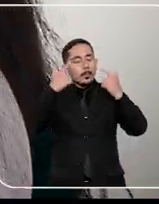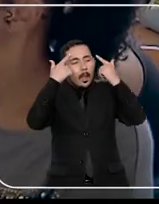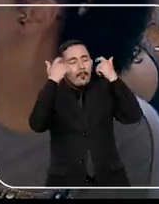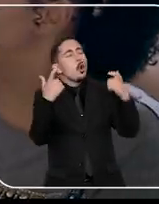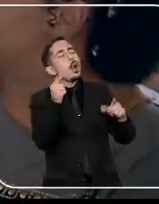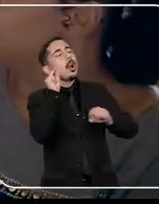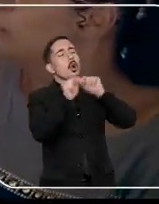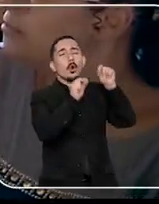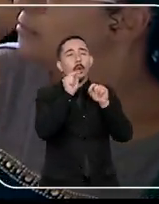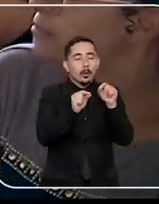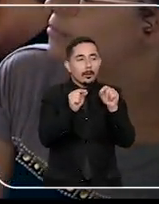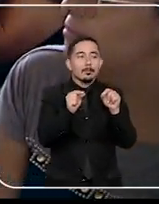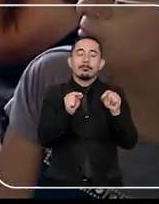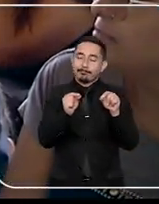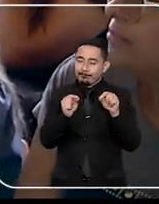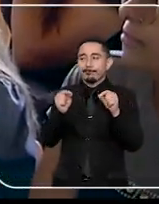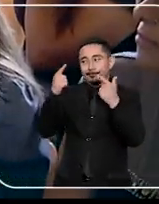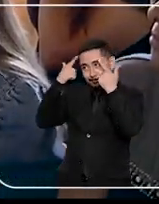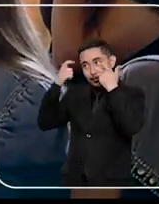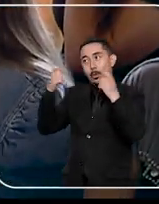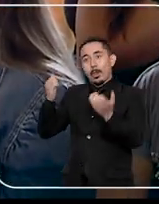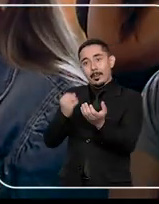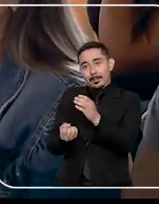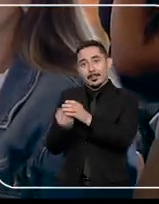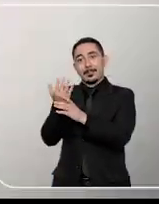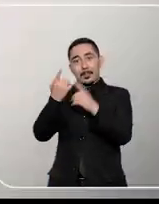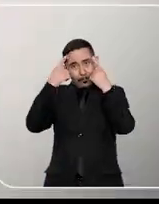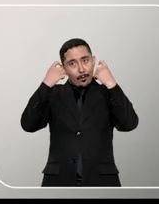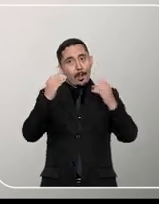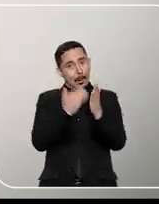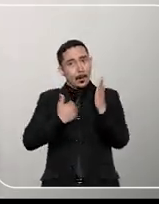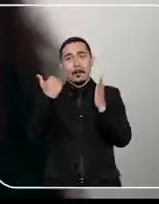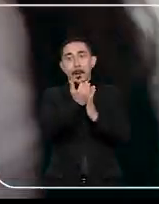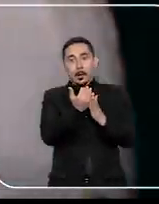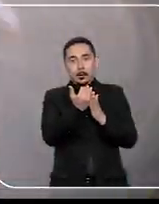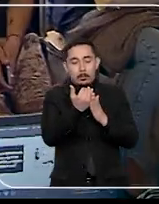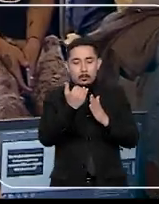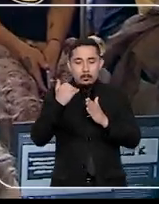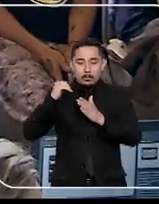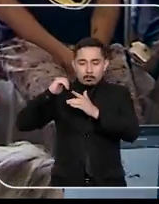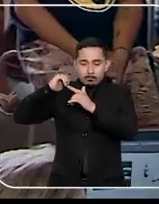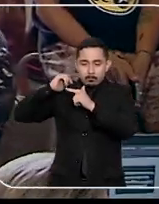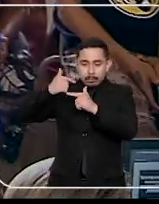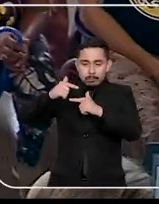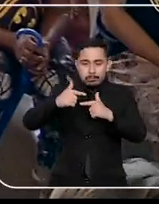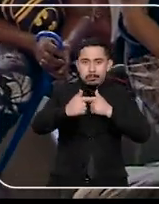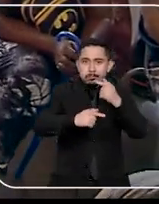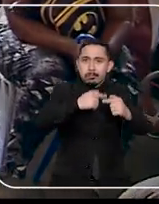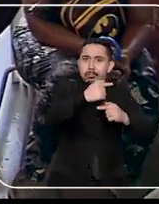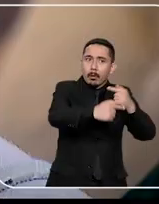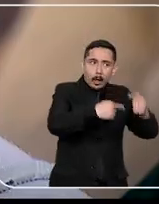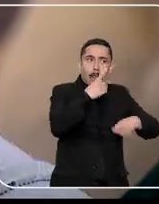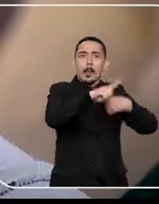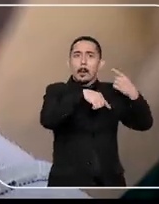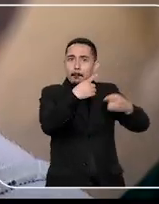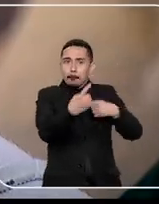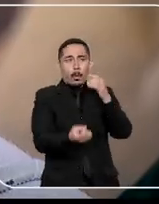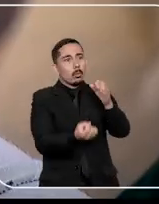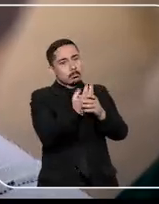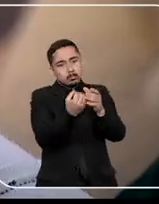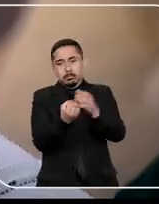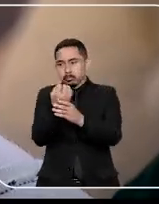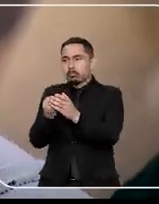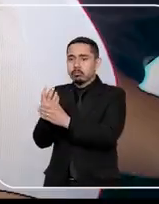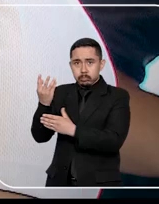violência? Violência que gera violência. Ela vai passando de geração em geração em geração